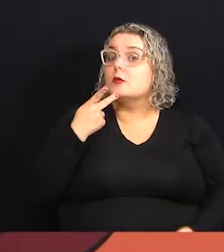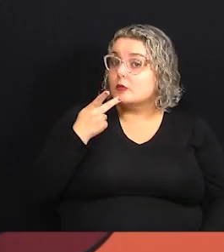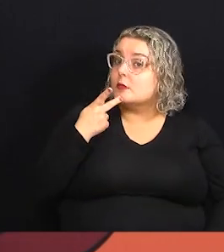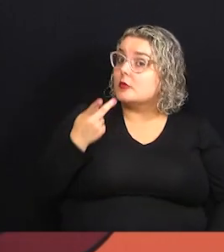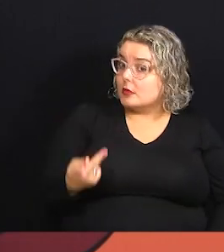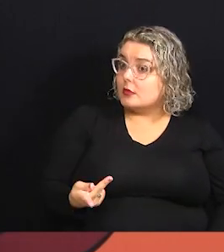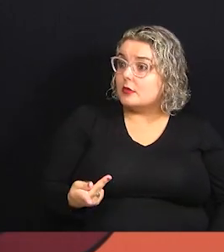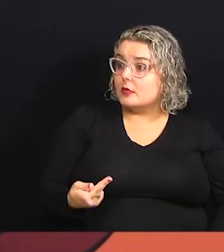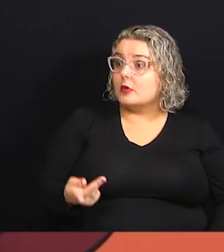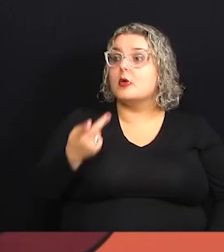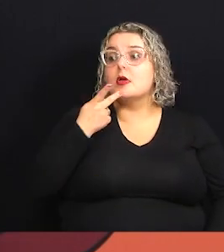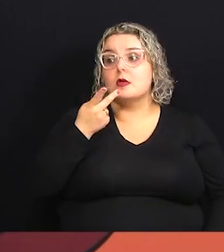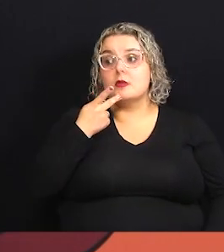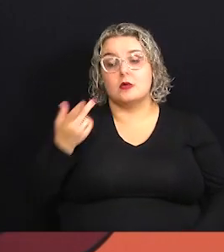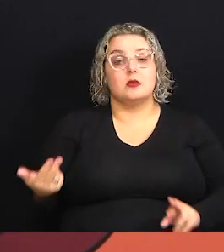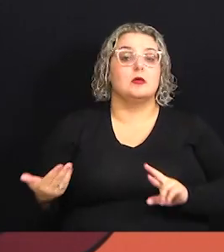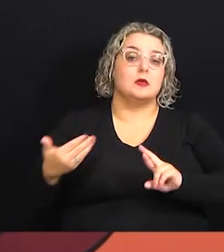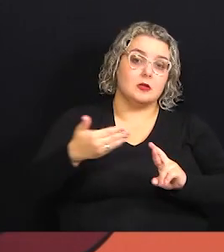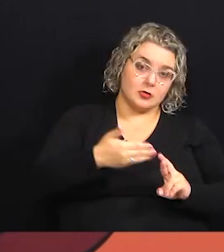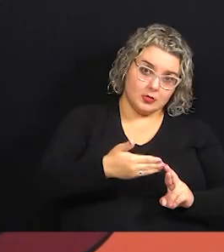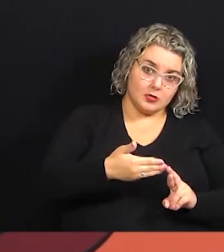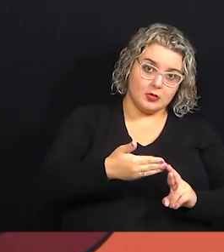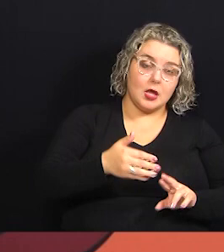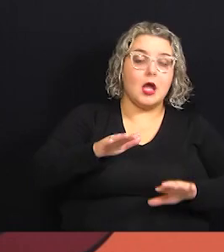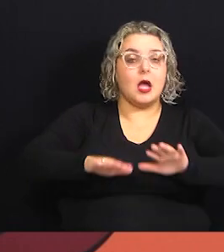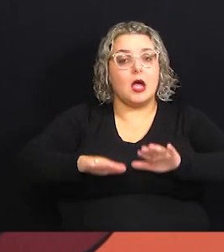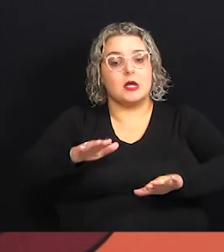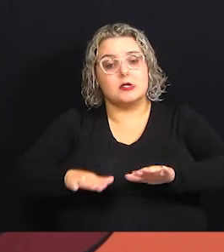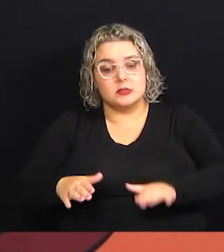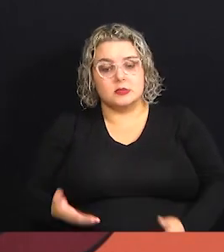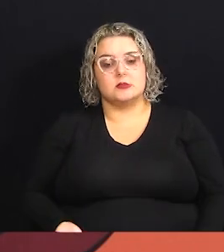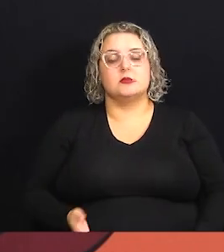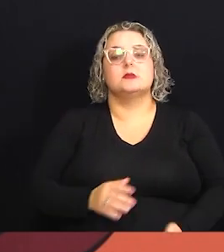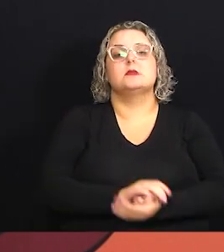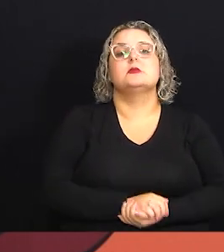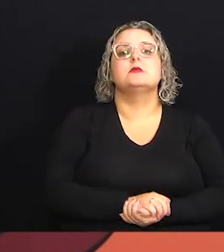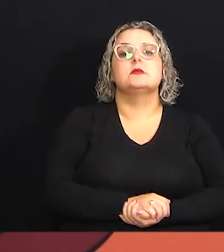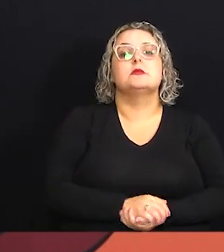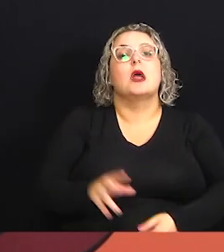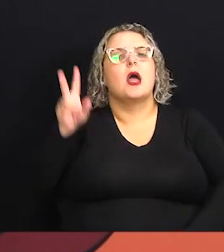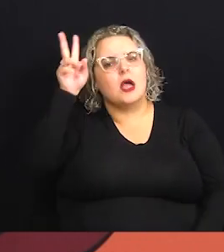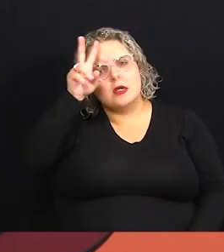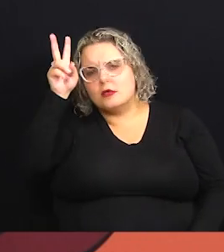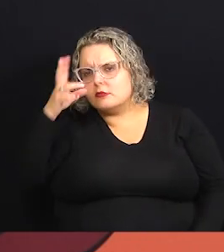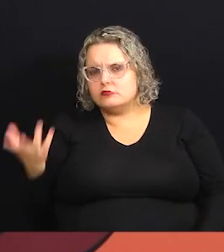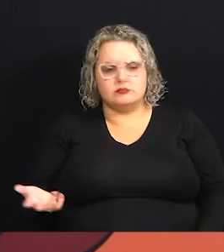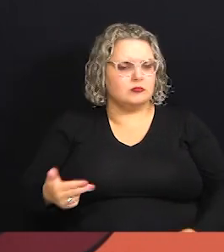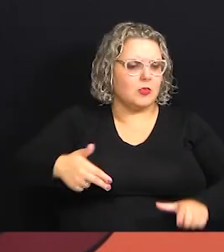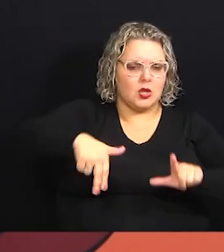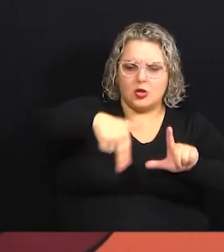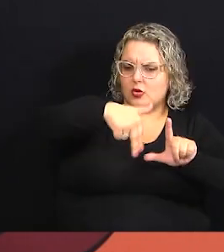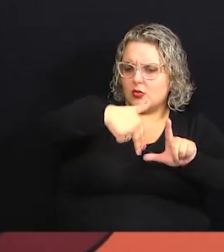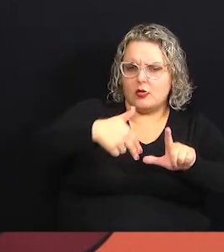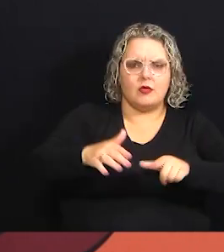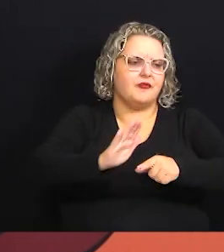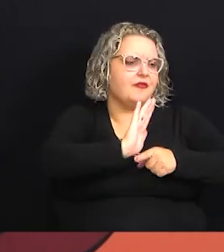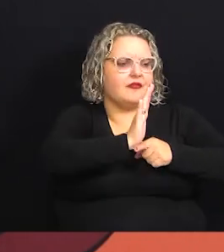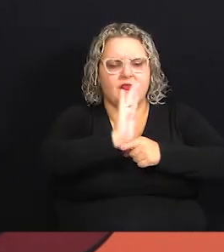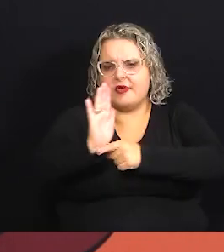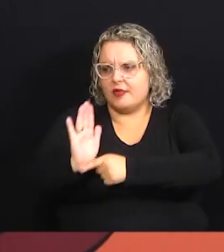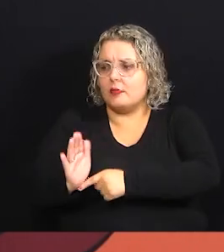deixar passar é de falar da representatividade, né? Muitas histórias, seja